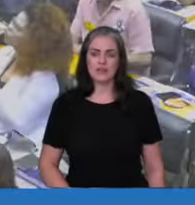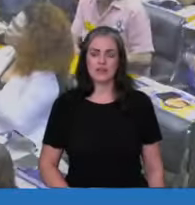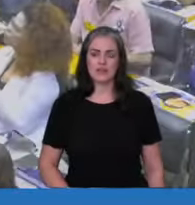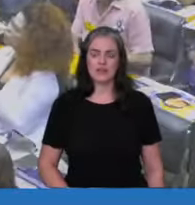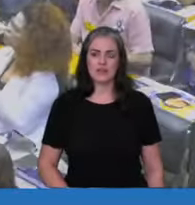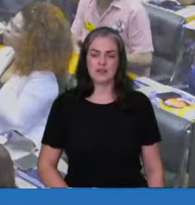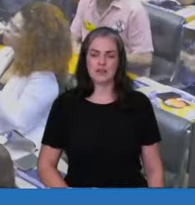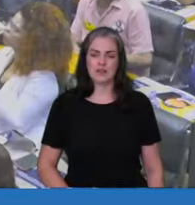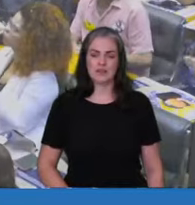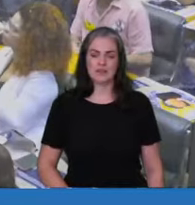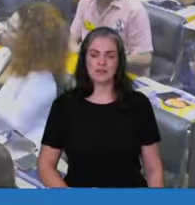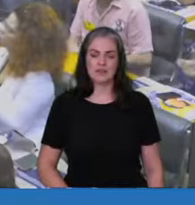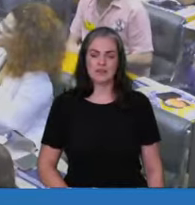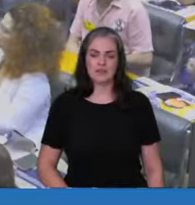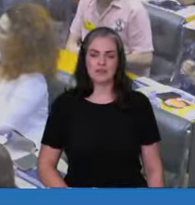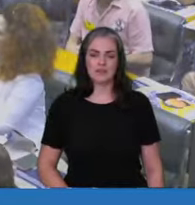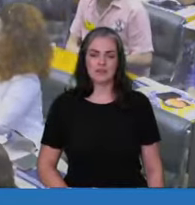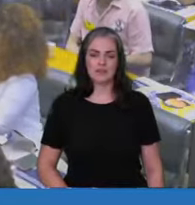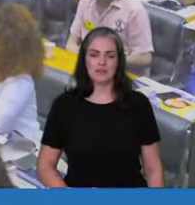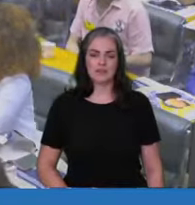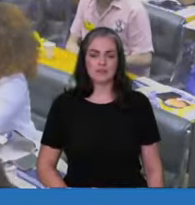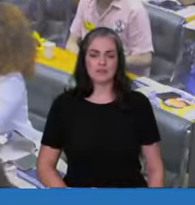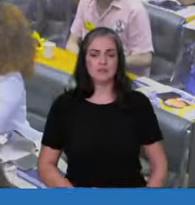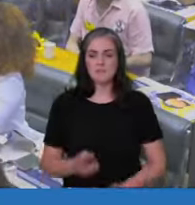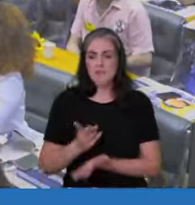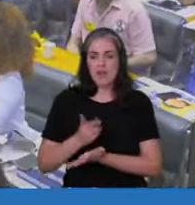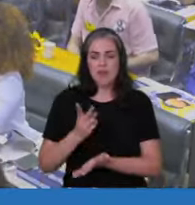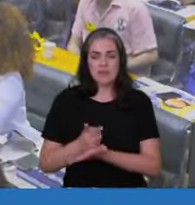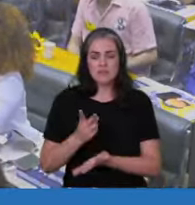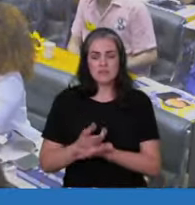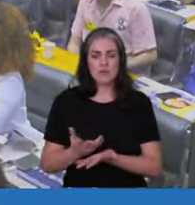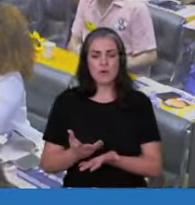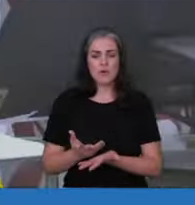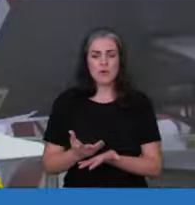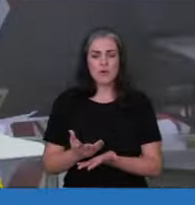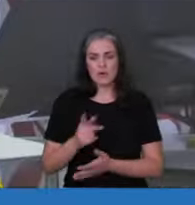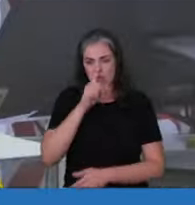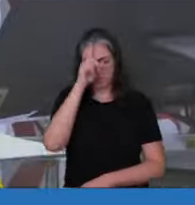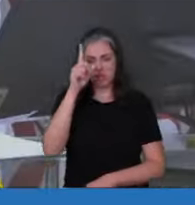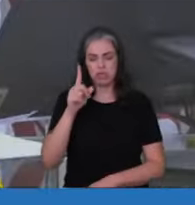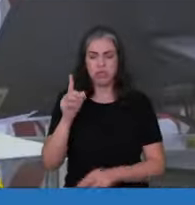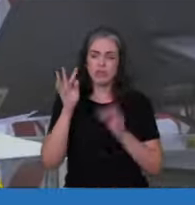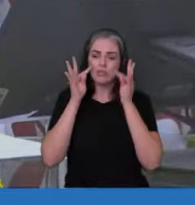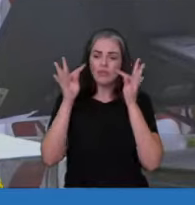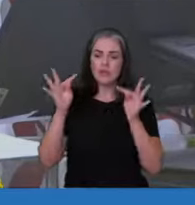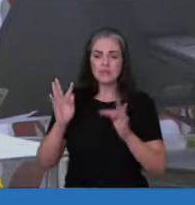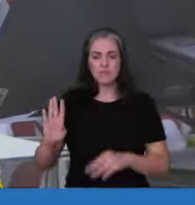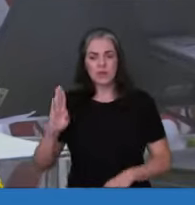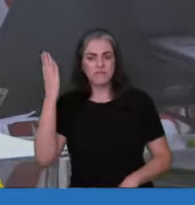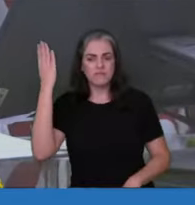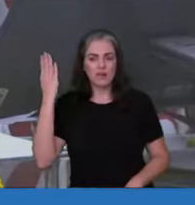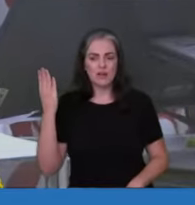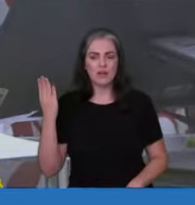Foi esse mesmo Estado que plantou uma testemunha falsa para desviar os rumos da investigação,